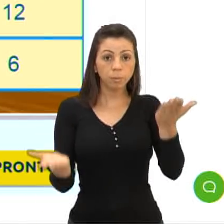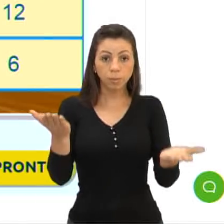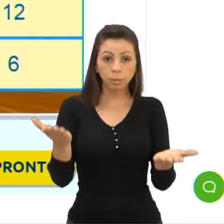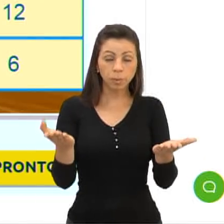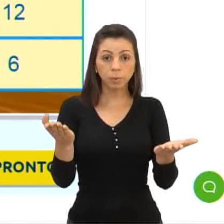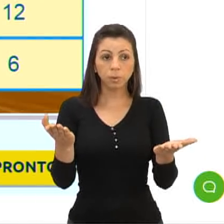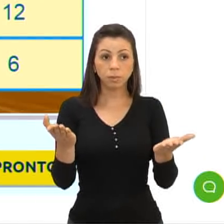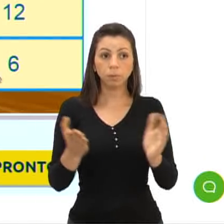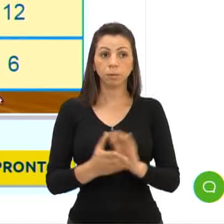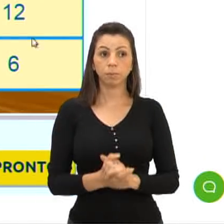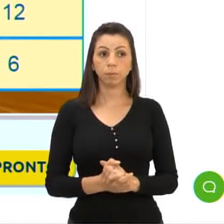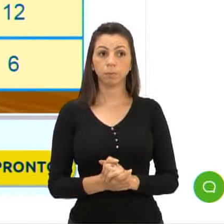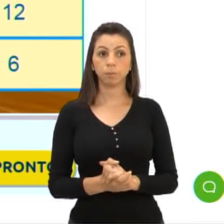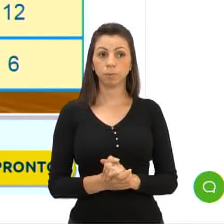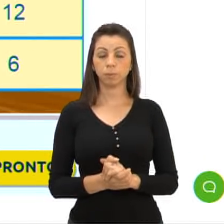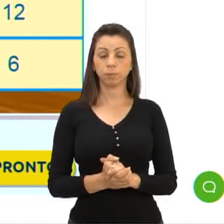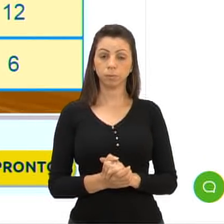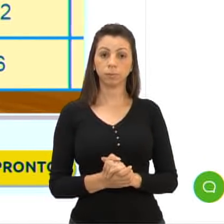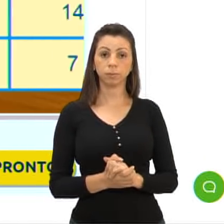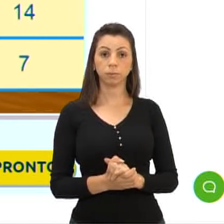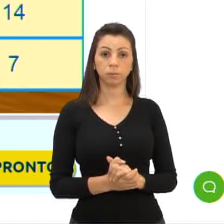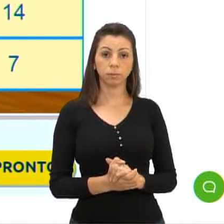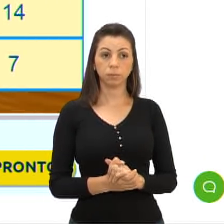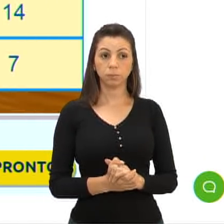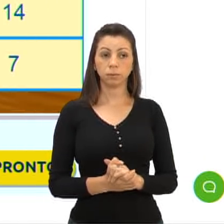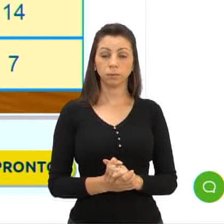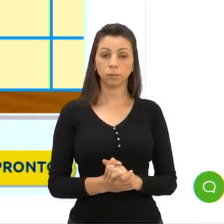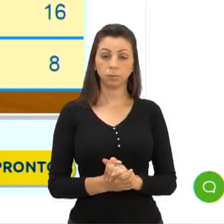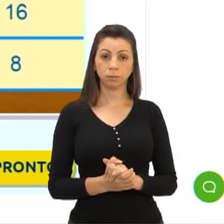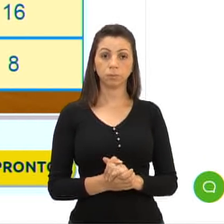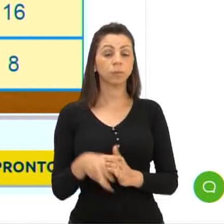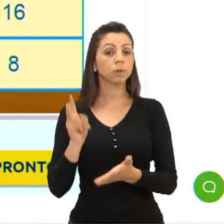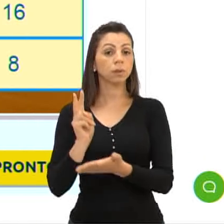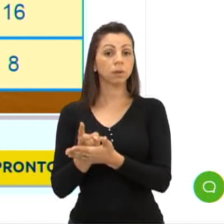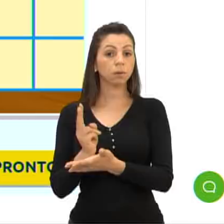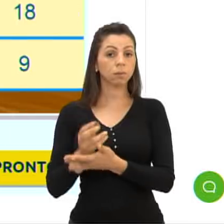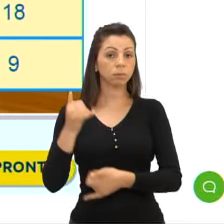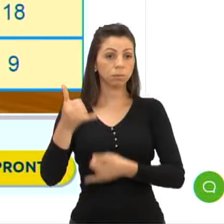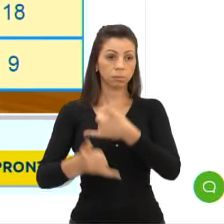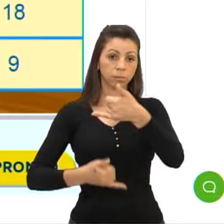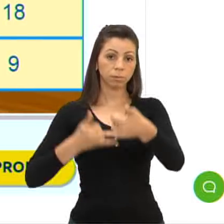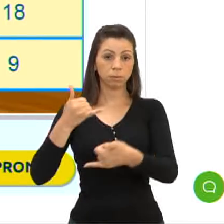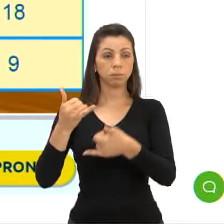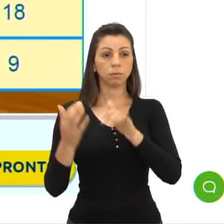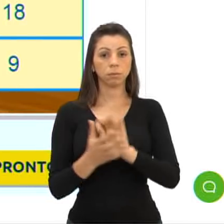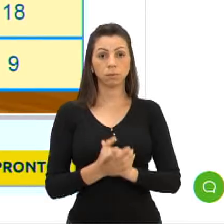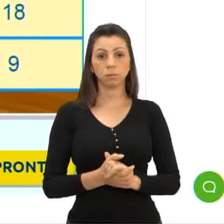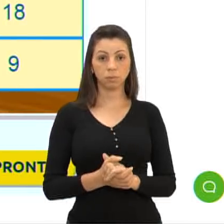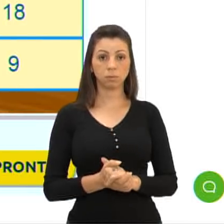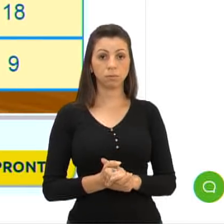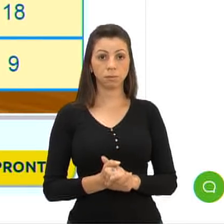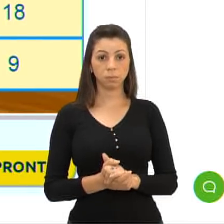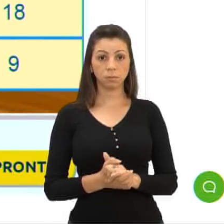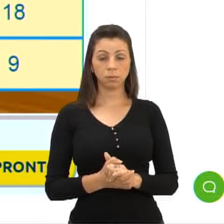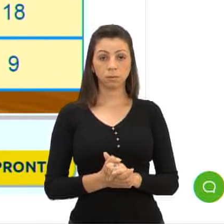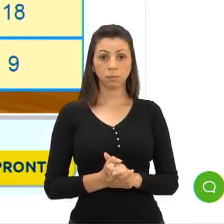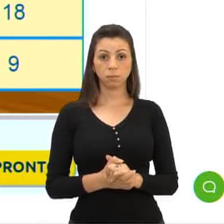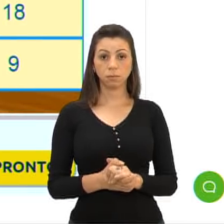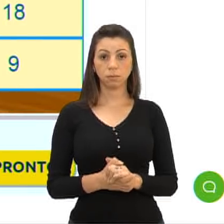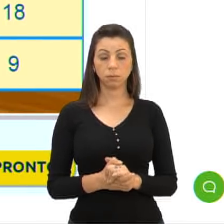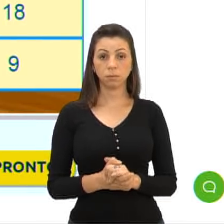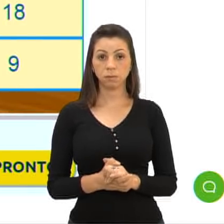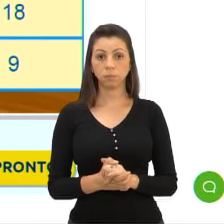5. Seguindo o jogo, veja que ele vai mostrar uma